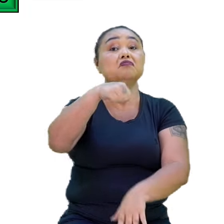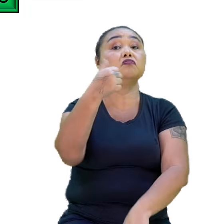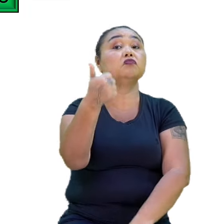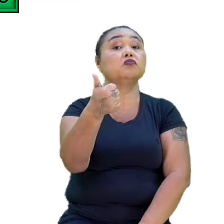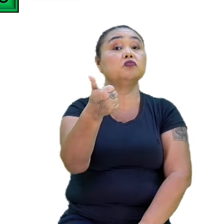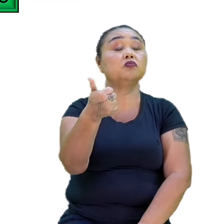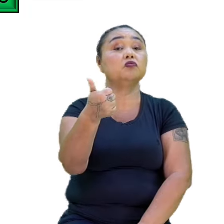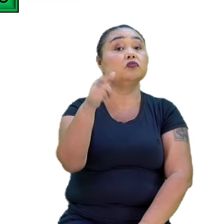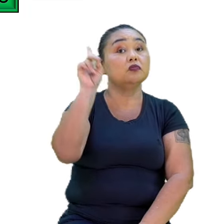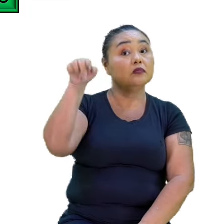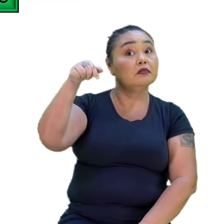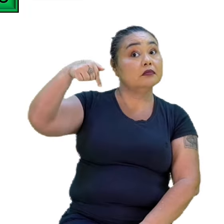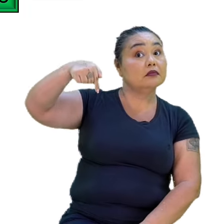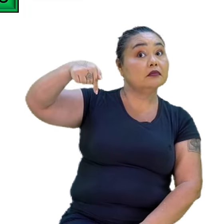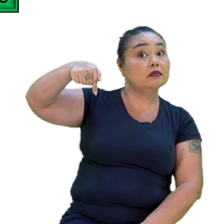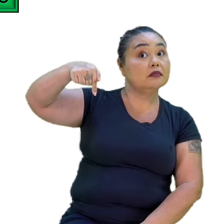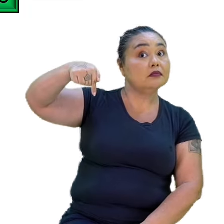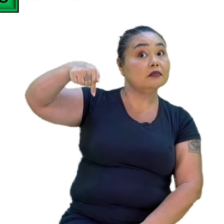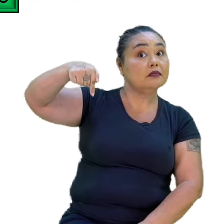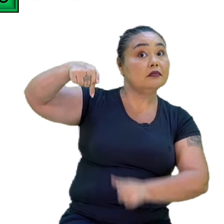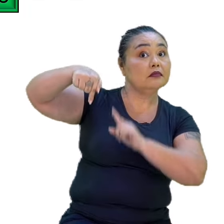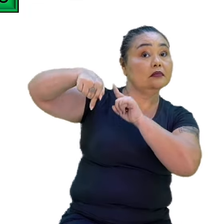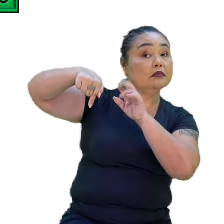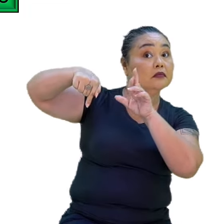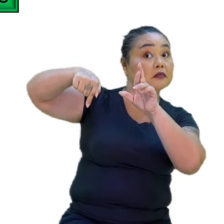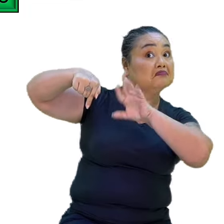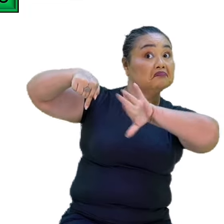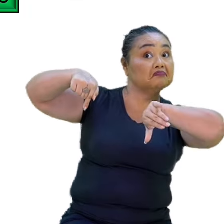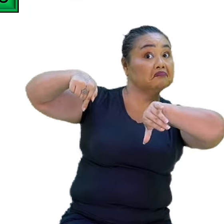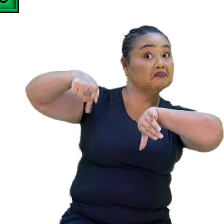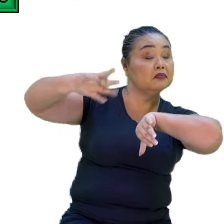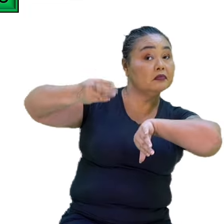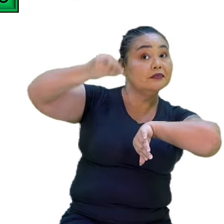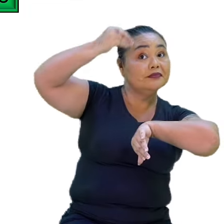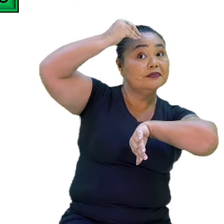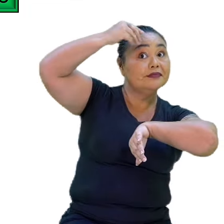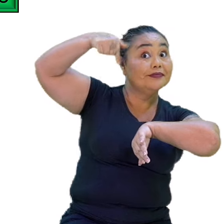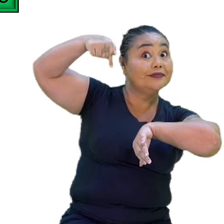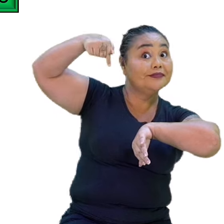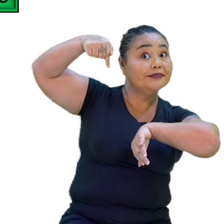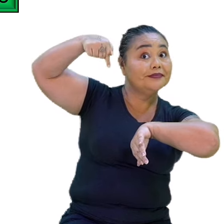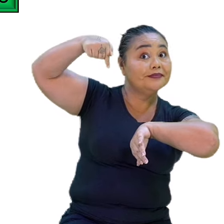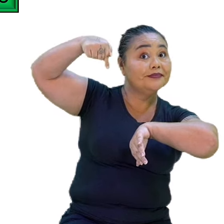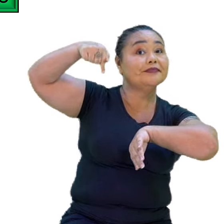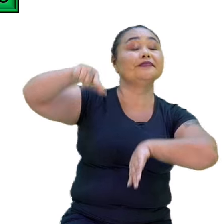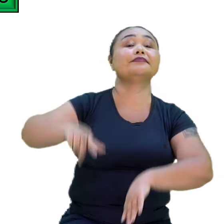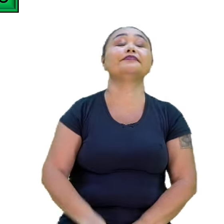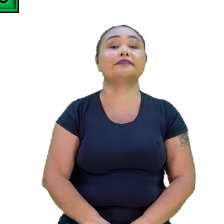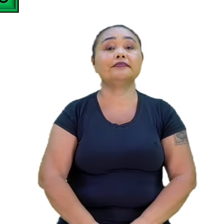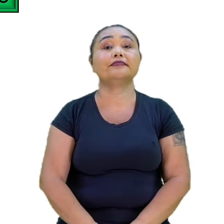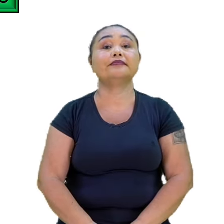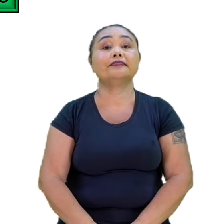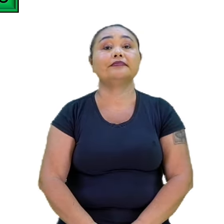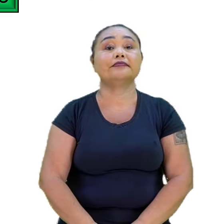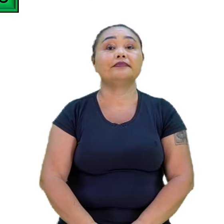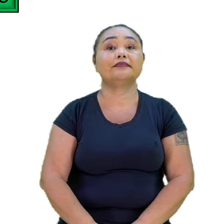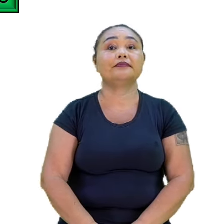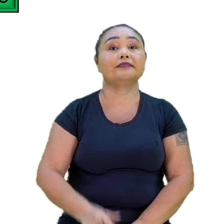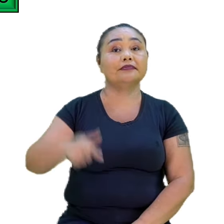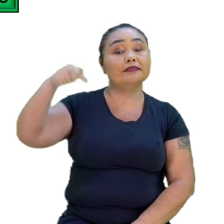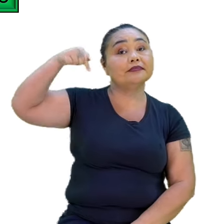a razão é q tá aqui a razão é vai ficar na sua mente então aqui a razão é q e aqui razão é